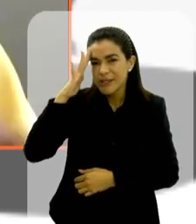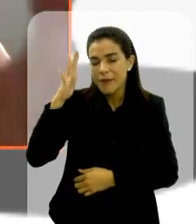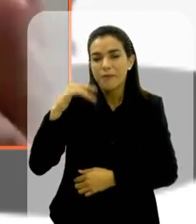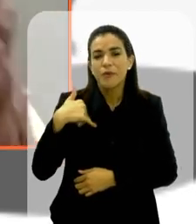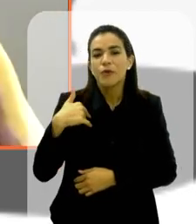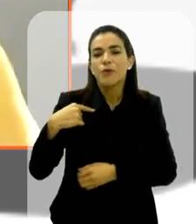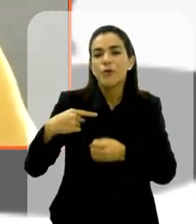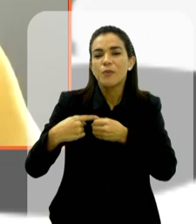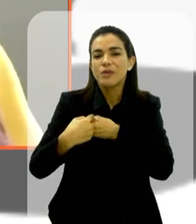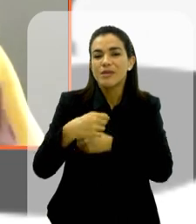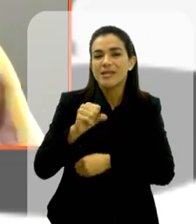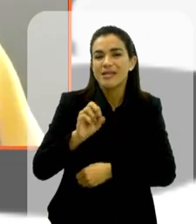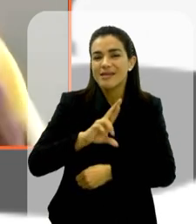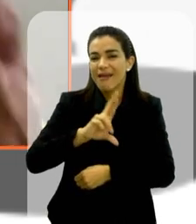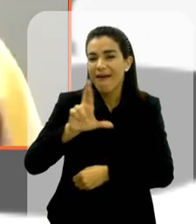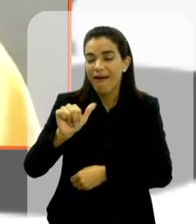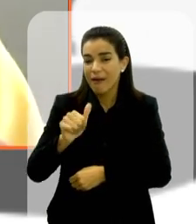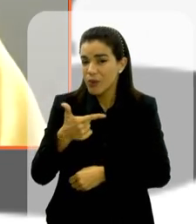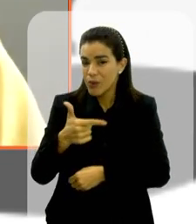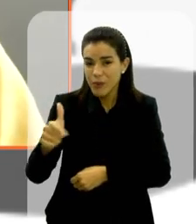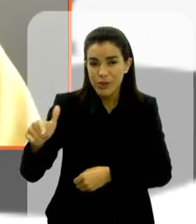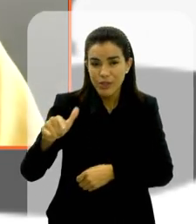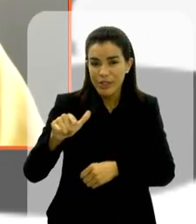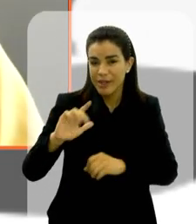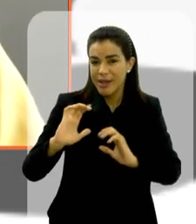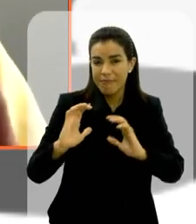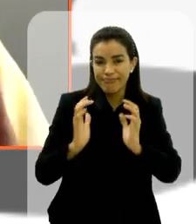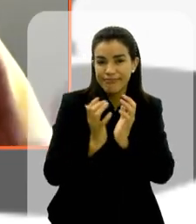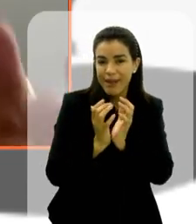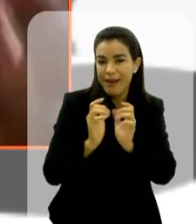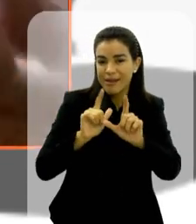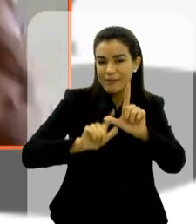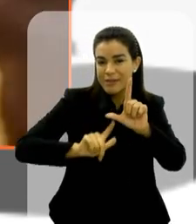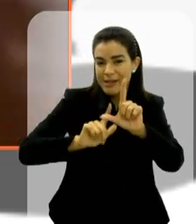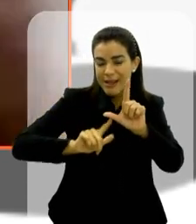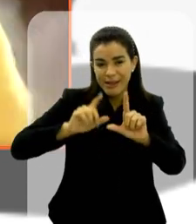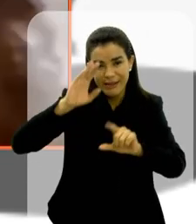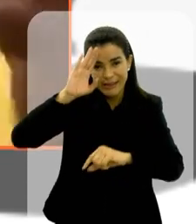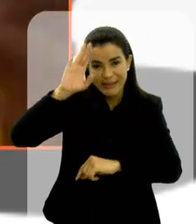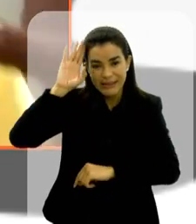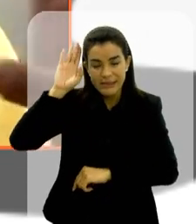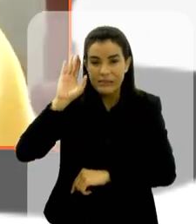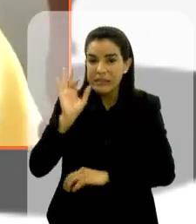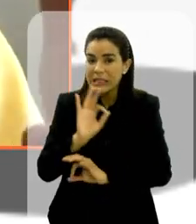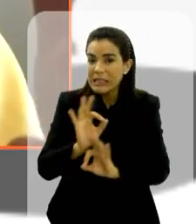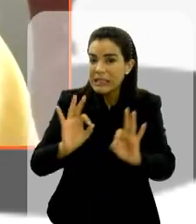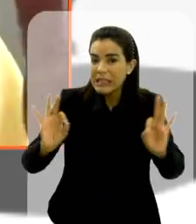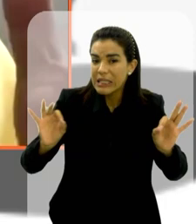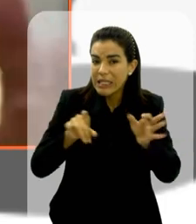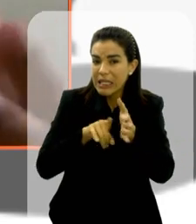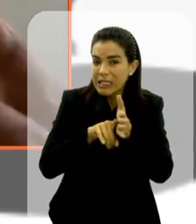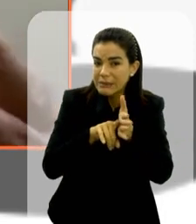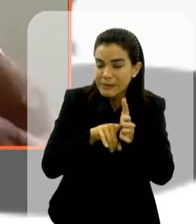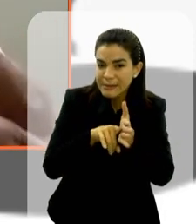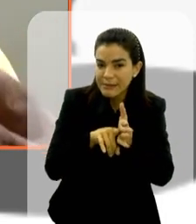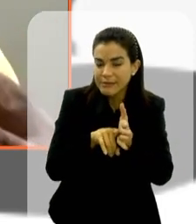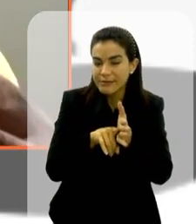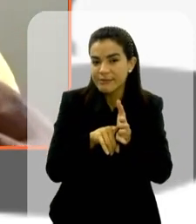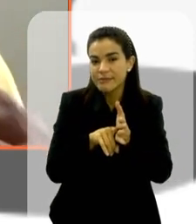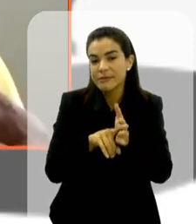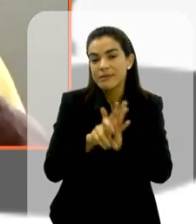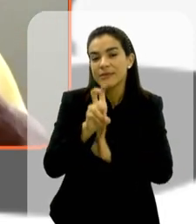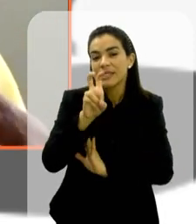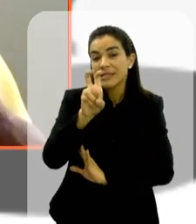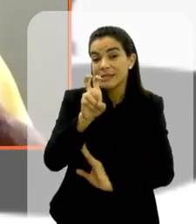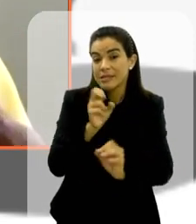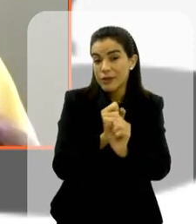município da Serra, não tinha academia de letras e não tinha ninguém que tivesse feito uma pesquisa. Aí, durante